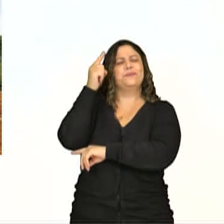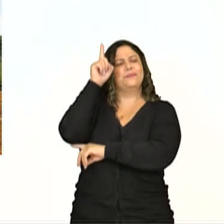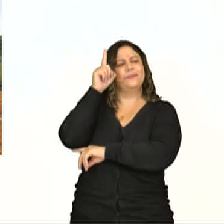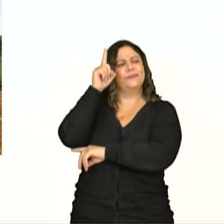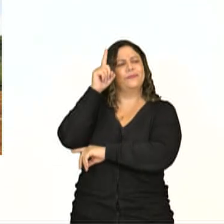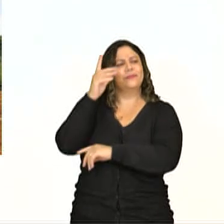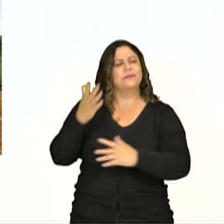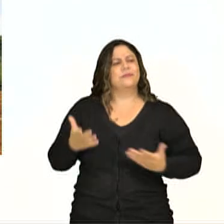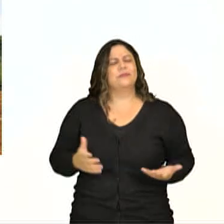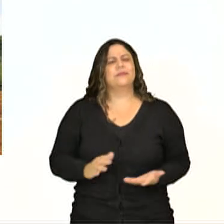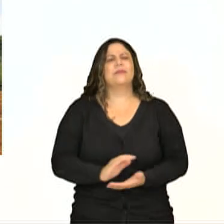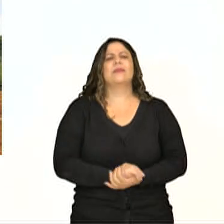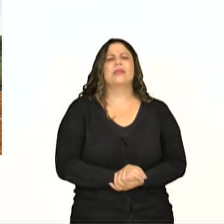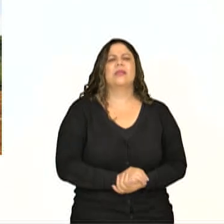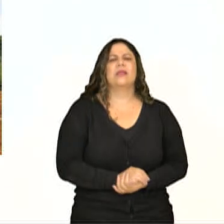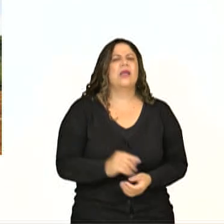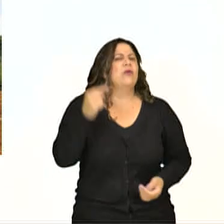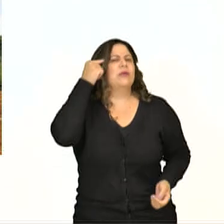ó?